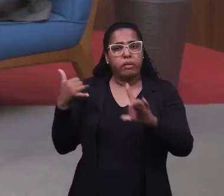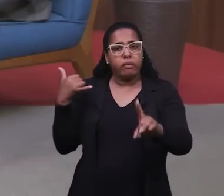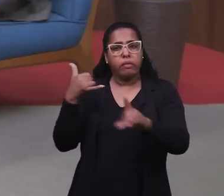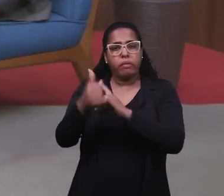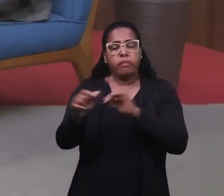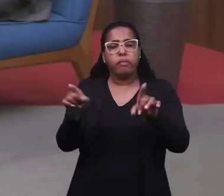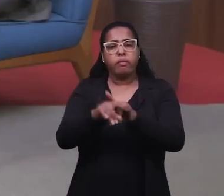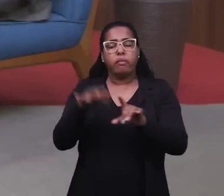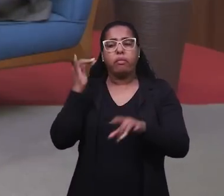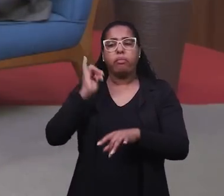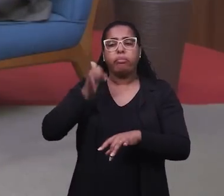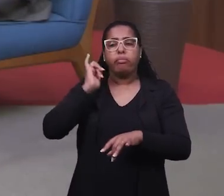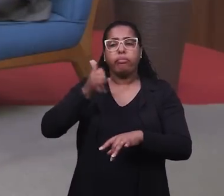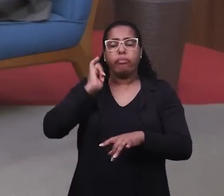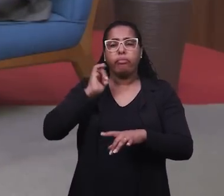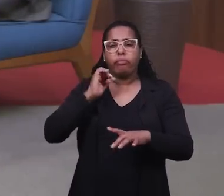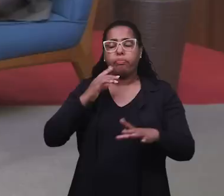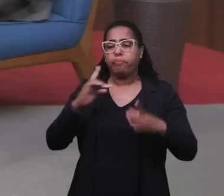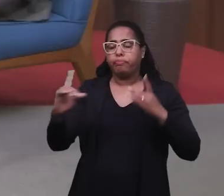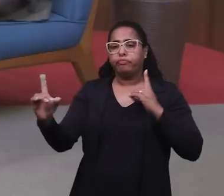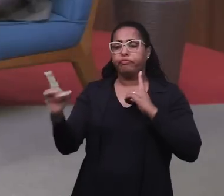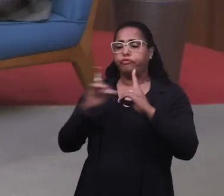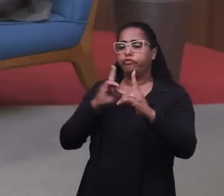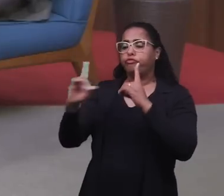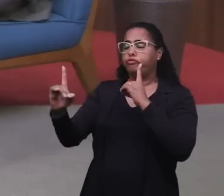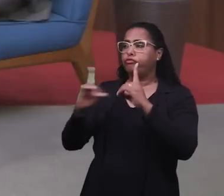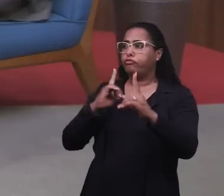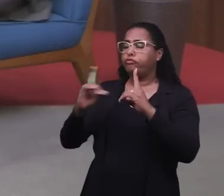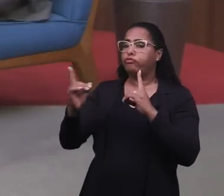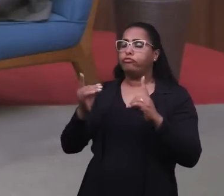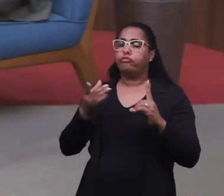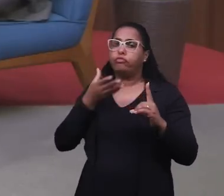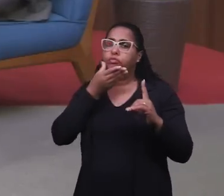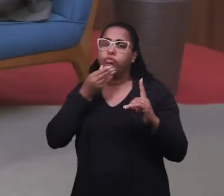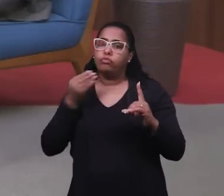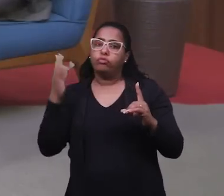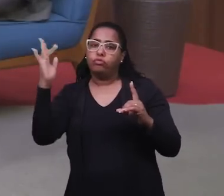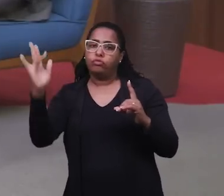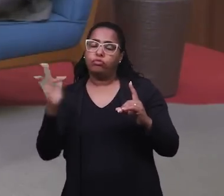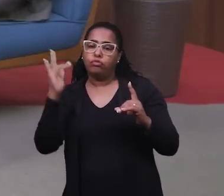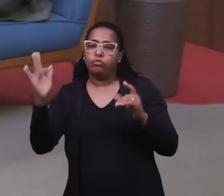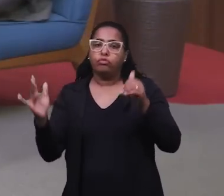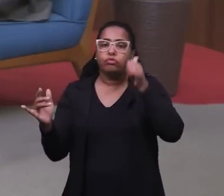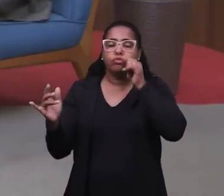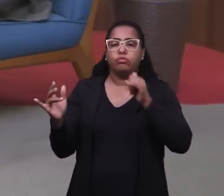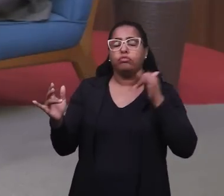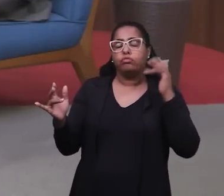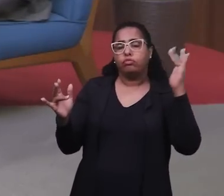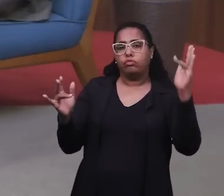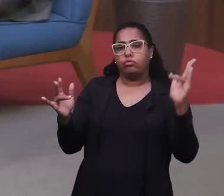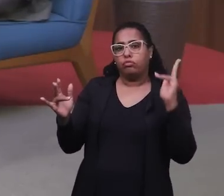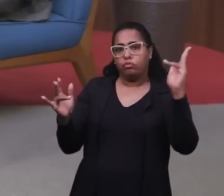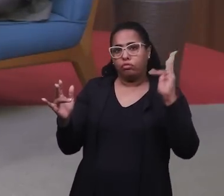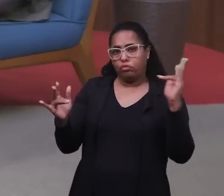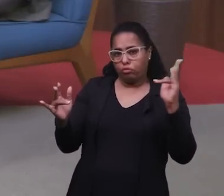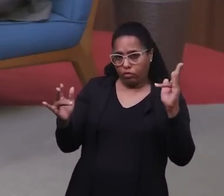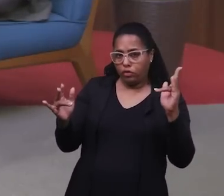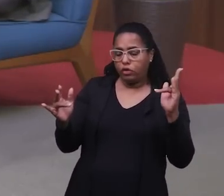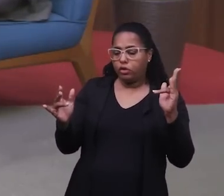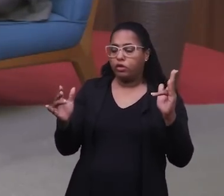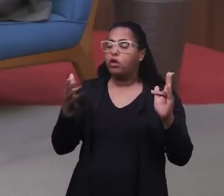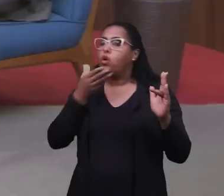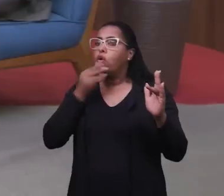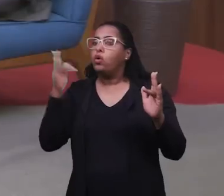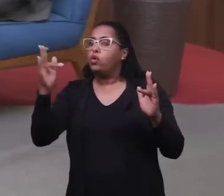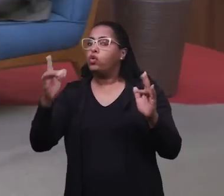e que ele narra um diálogo entre o noivo e a noiva, entre a noiva e o noivo, quer dizer, a noiva tipo da igreja,